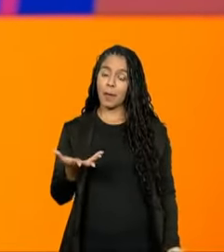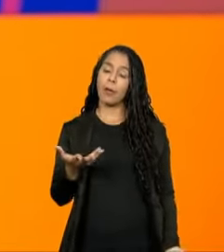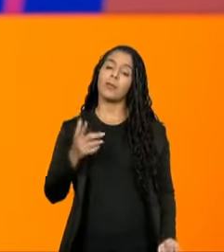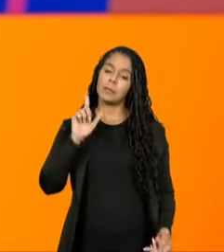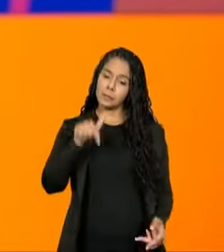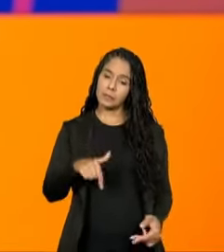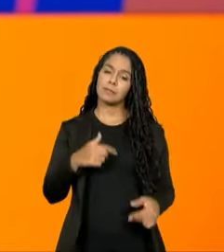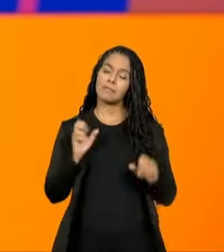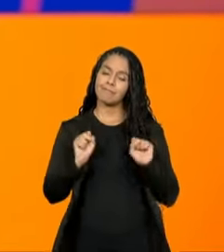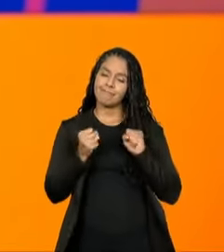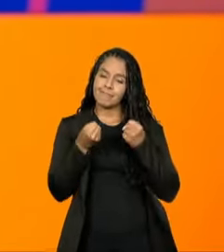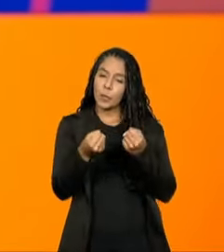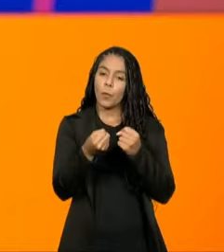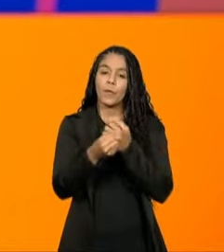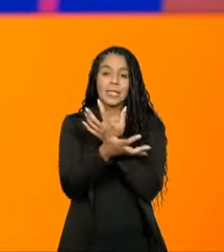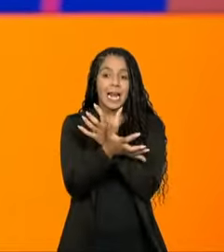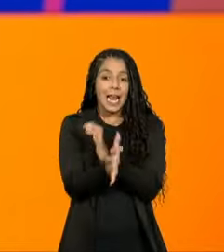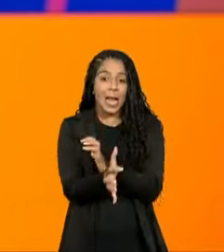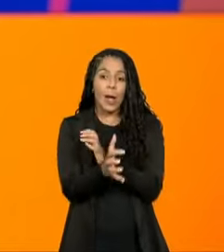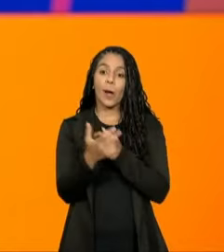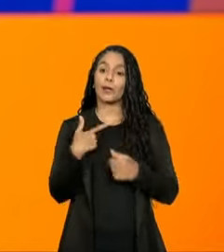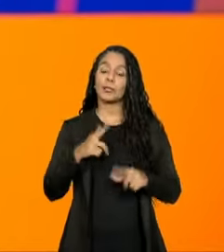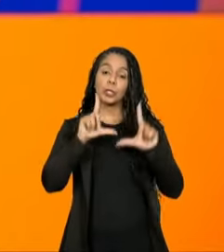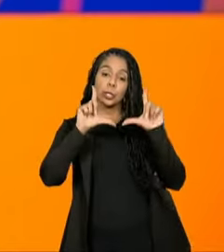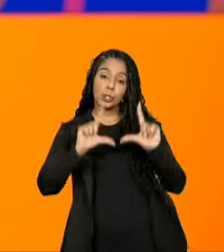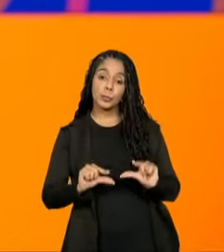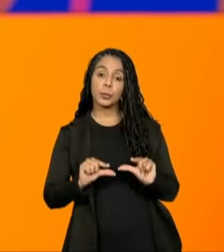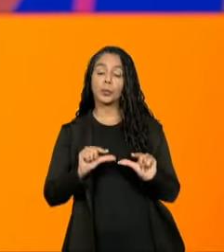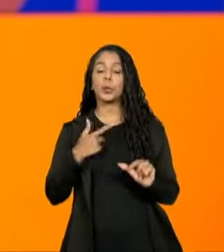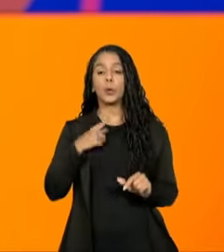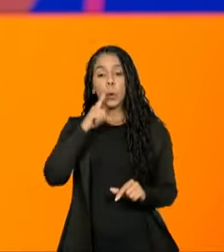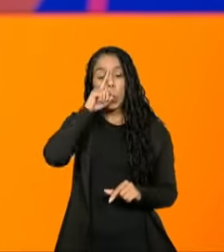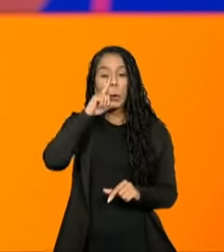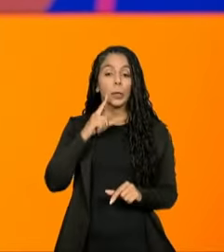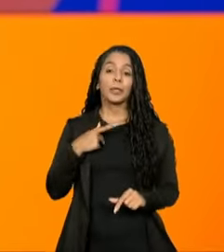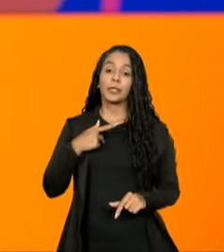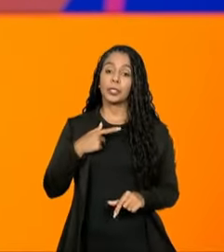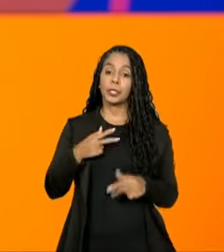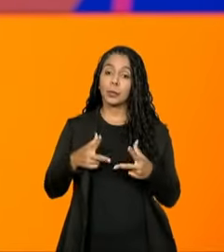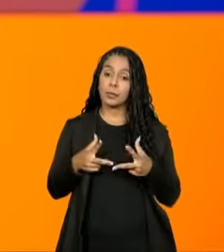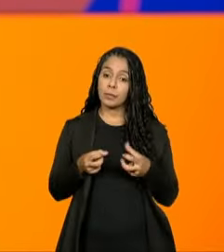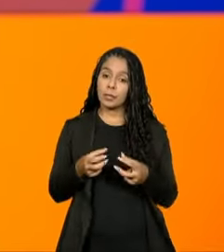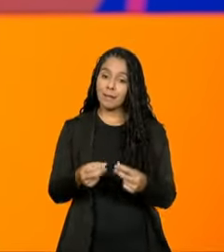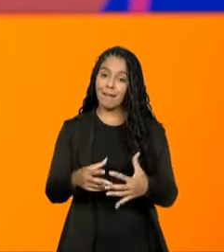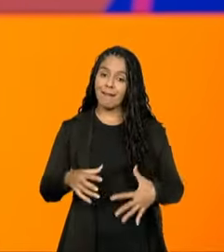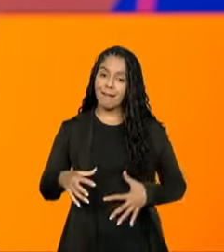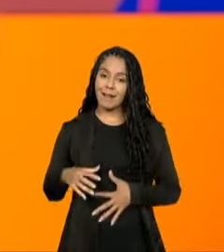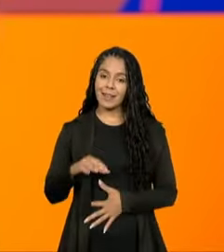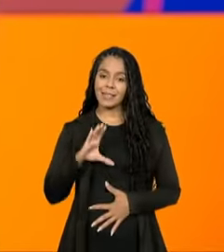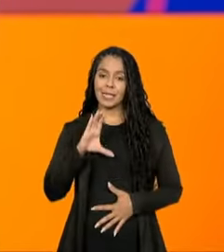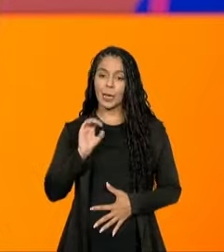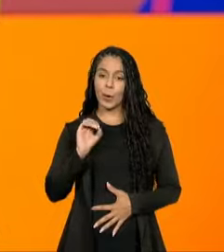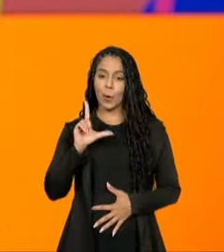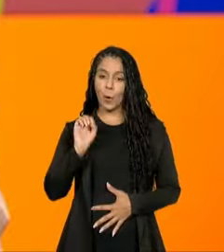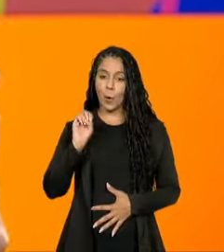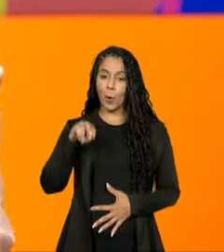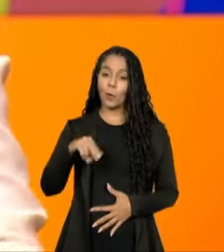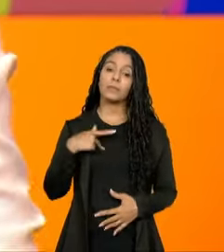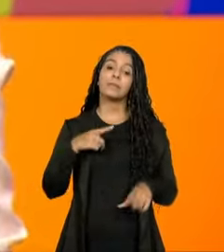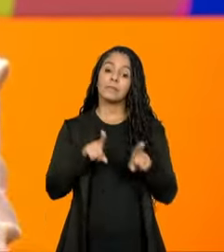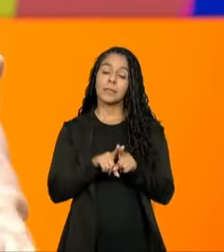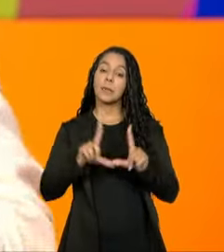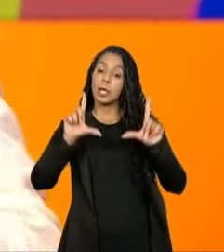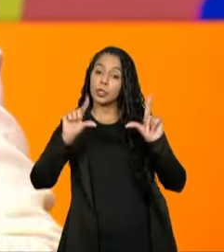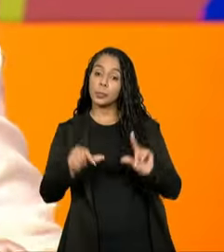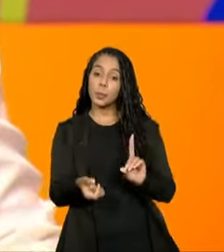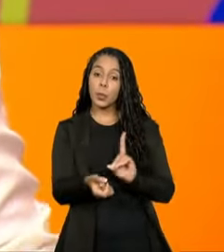Que fortalece os seus ossos, que reduz o risco de câncer de cólon, que reduz o risco de diabetes, que reduz essa deposição de gordura que você estava